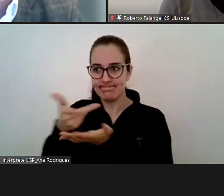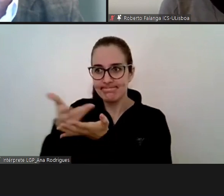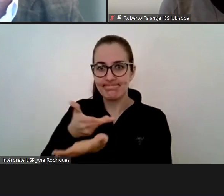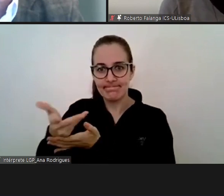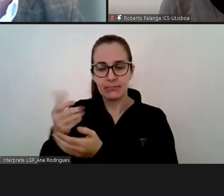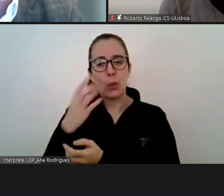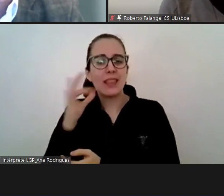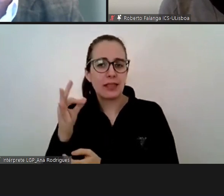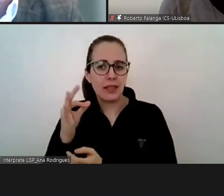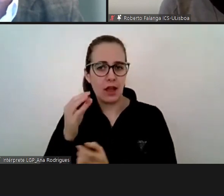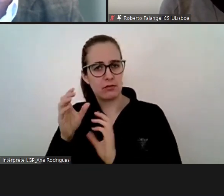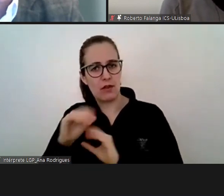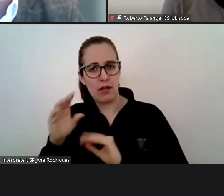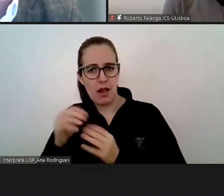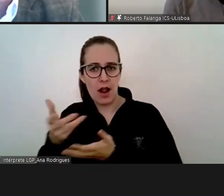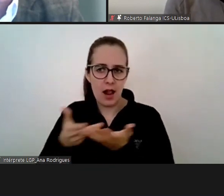experimentação, portanto,